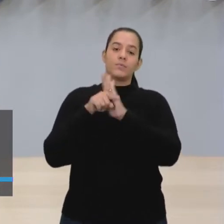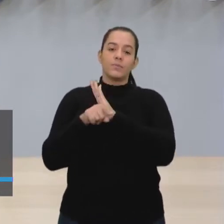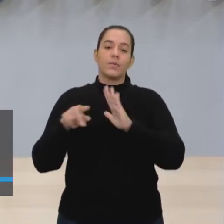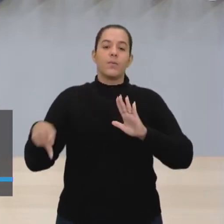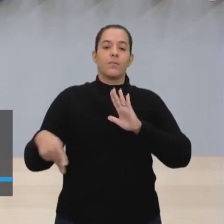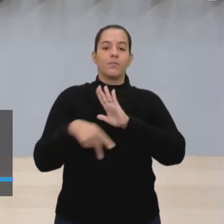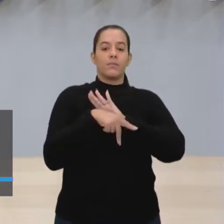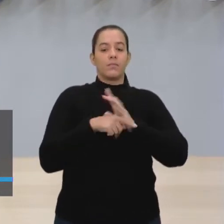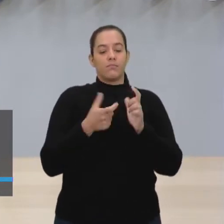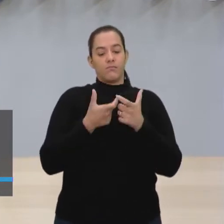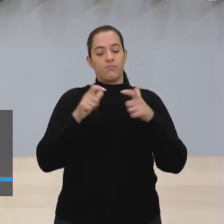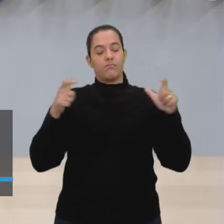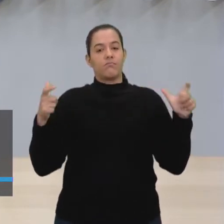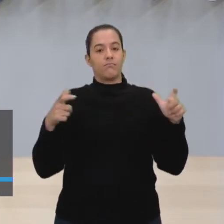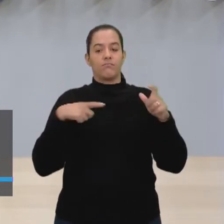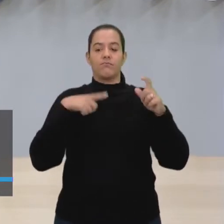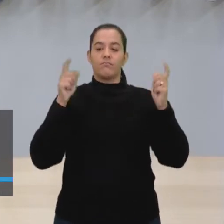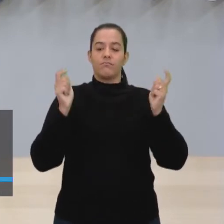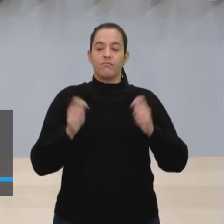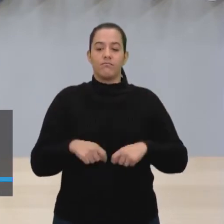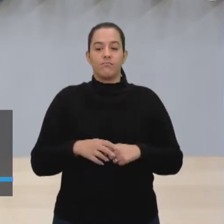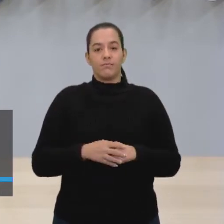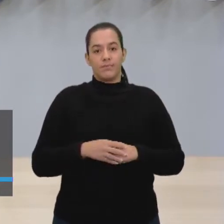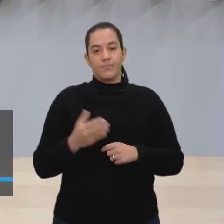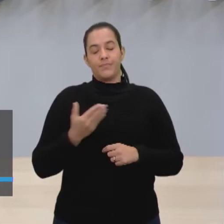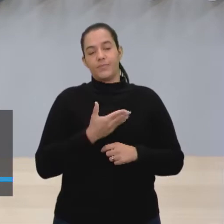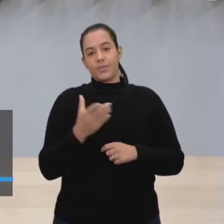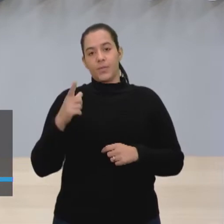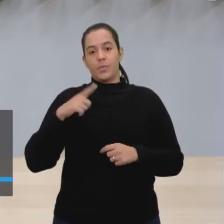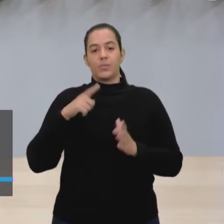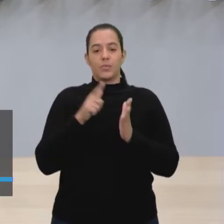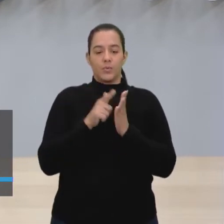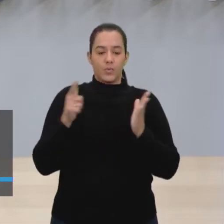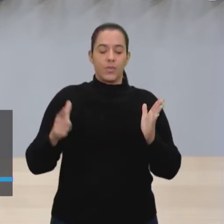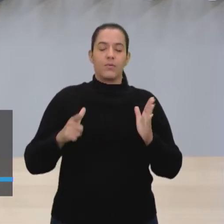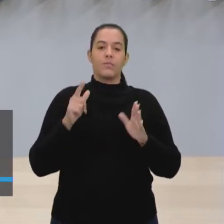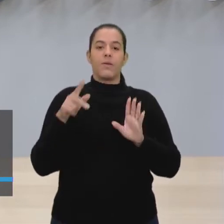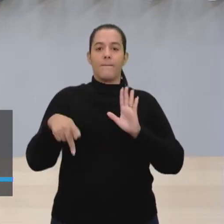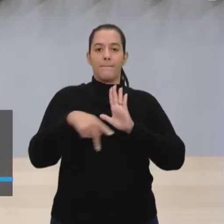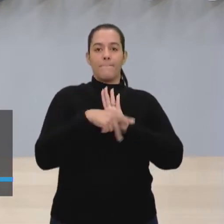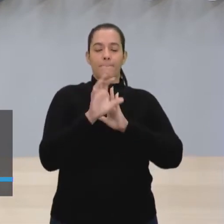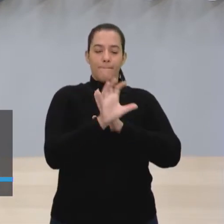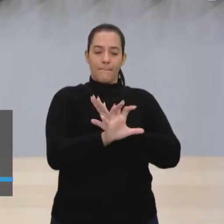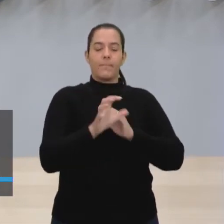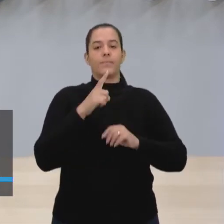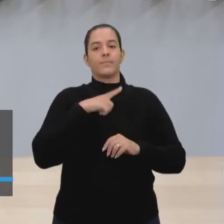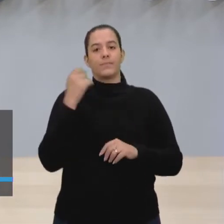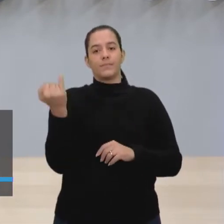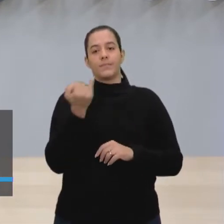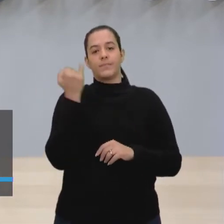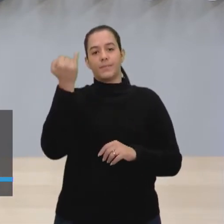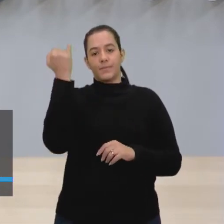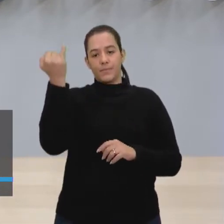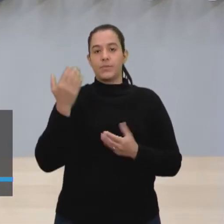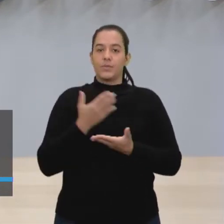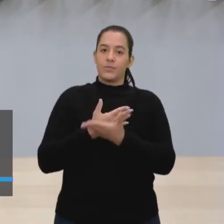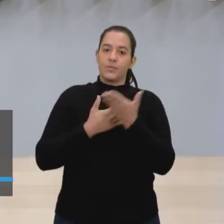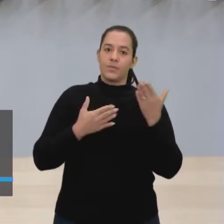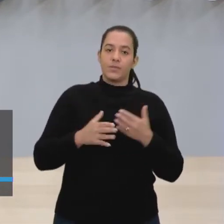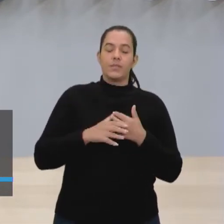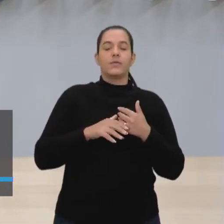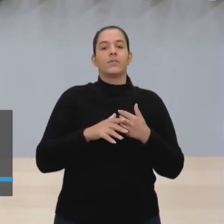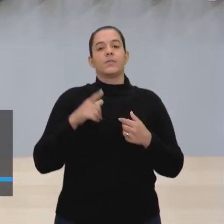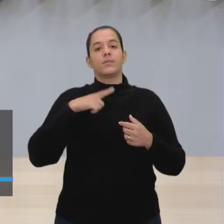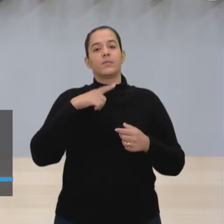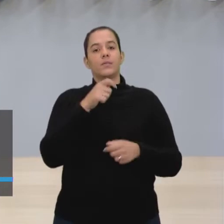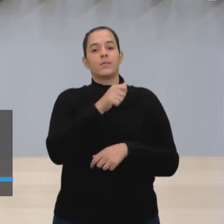forma mais ampla, né? Então o jornal comunitário, ele tem essa característica que é super importante. E aí os estudantes vão ter que pensar no quê?